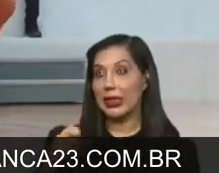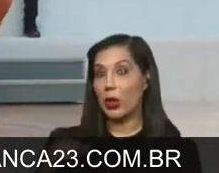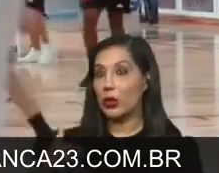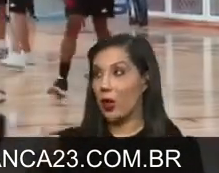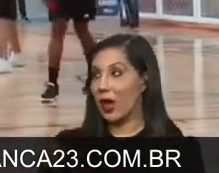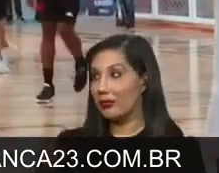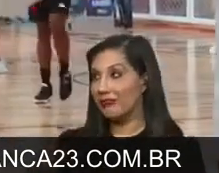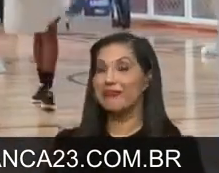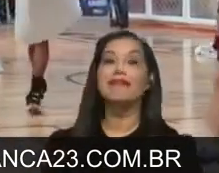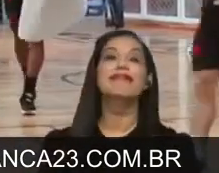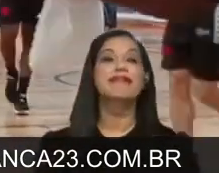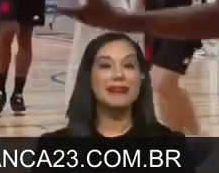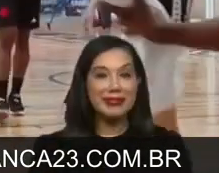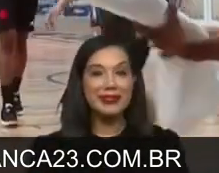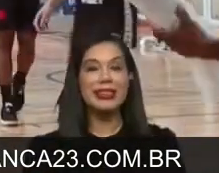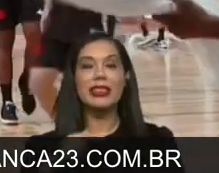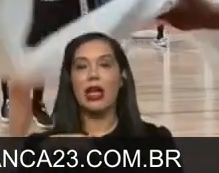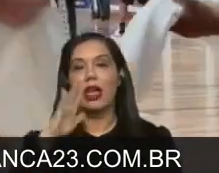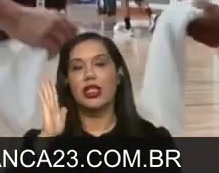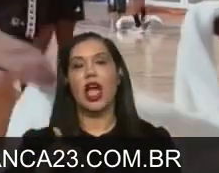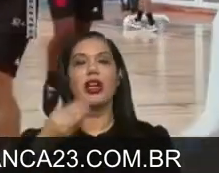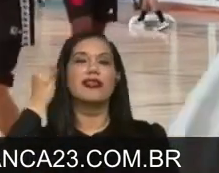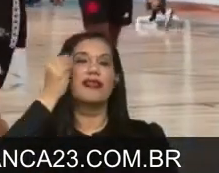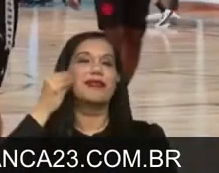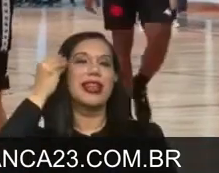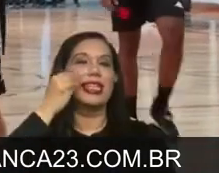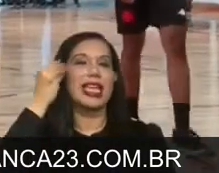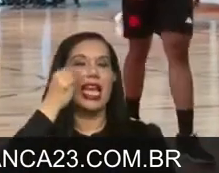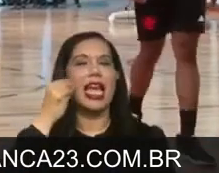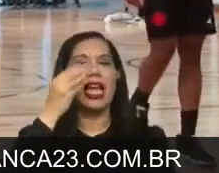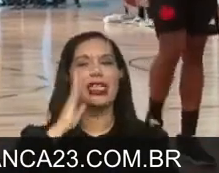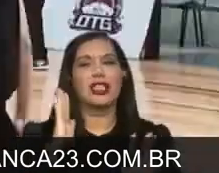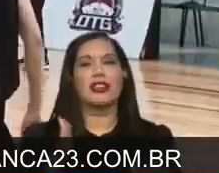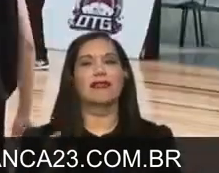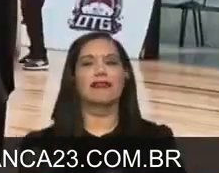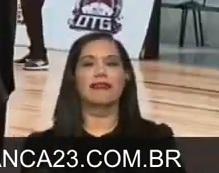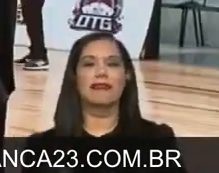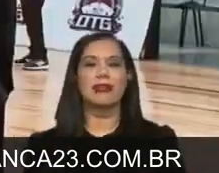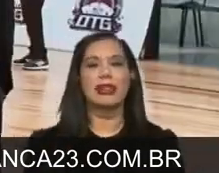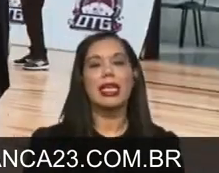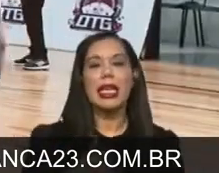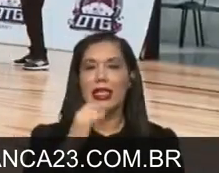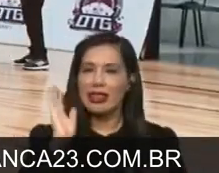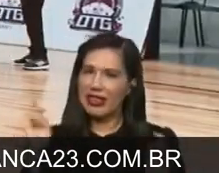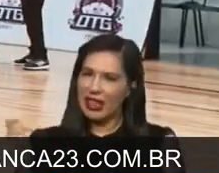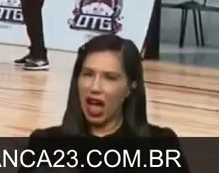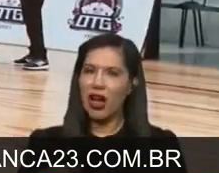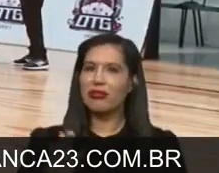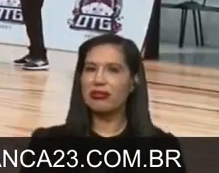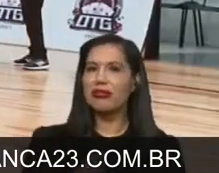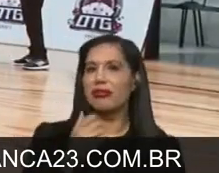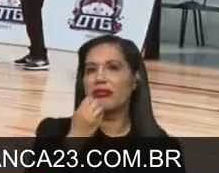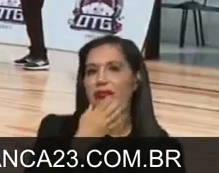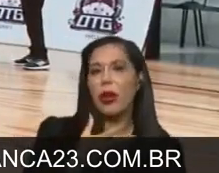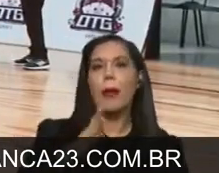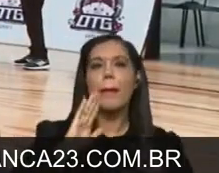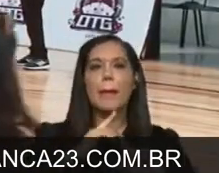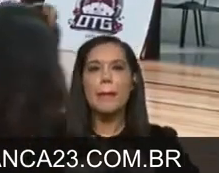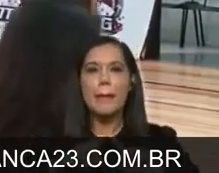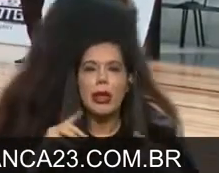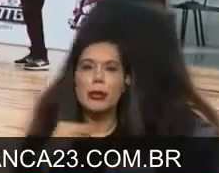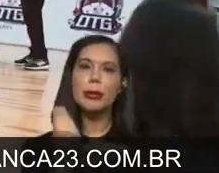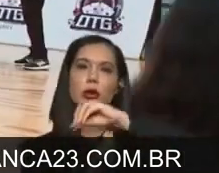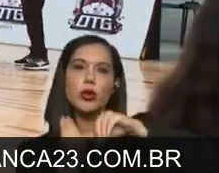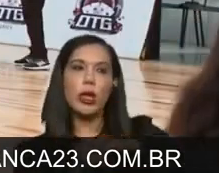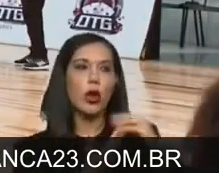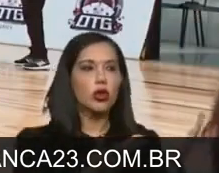anos, puxa o bonde dos veteranos, que tem lenha para queimar ainda. Eu acho que essa mescla, por mais que seja clichê, é uma mescla que precisa